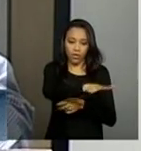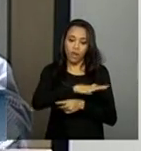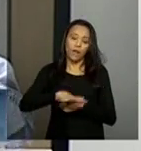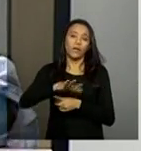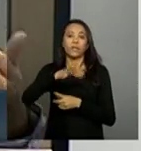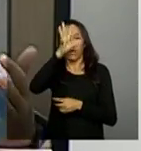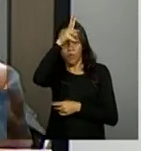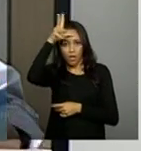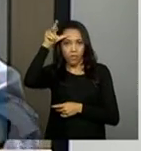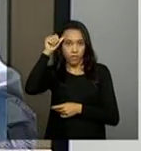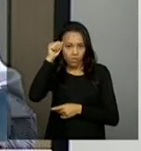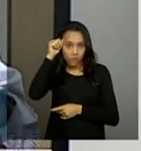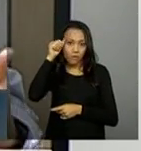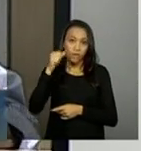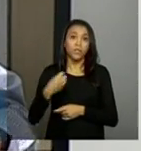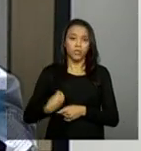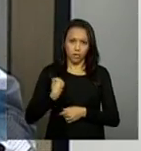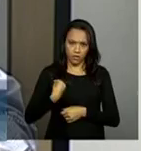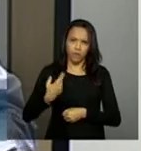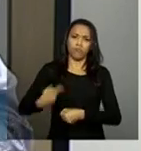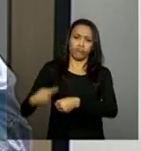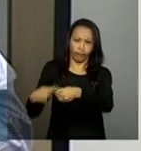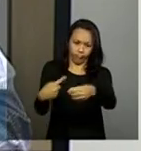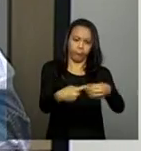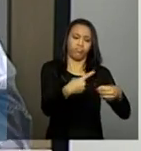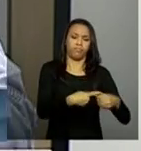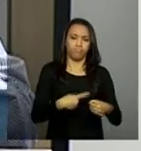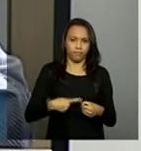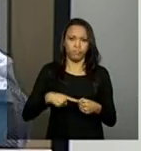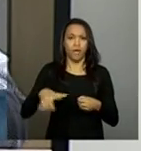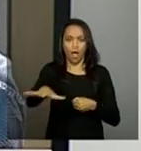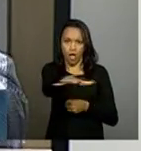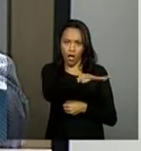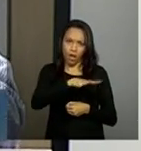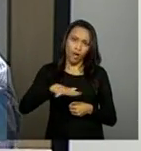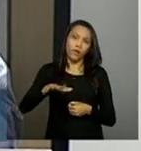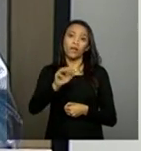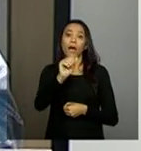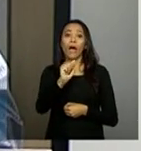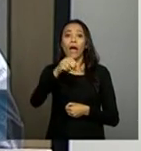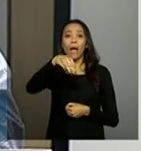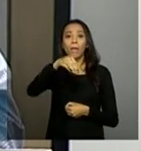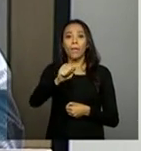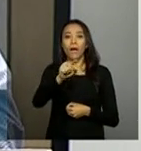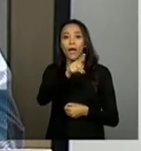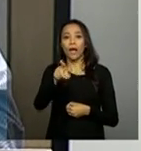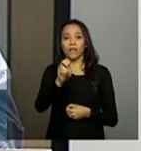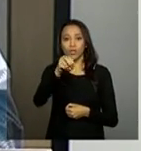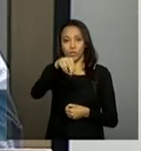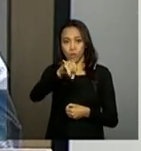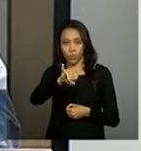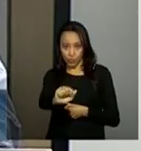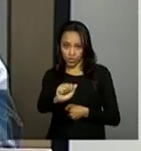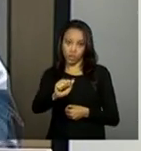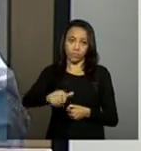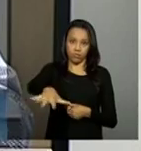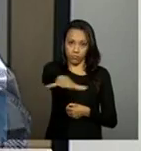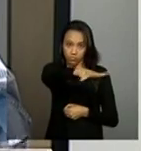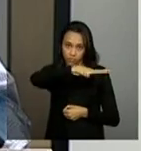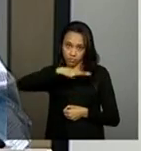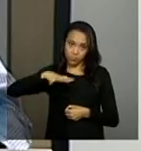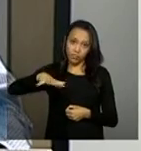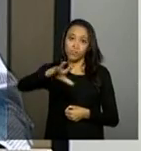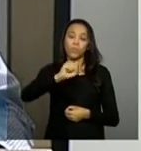dessa área é ocupada por cidades, etc., etc., mas também vamos entender como é que os chamados fatores econômicos, ou os vetores responsáveis